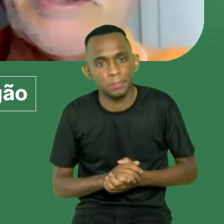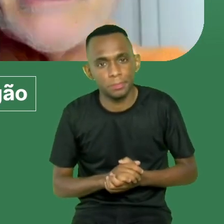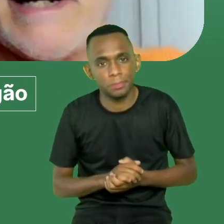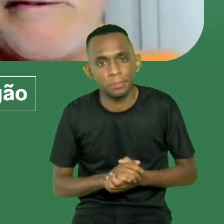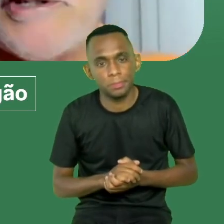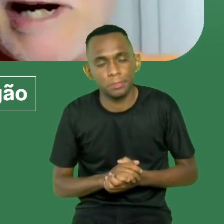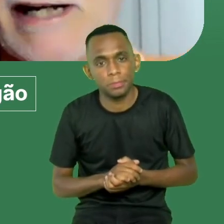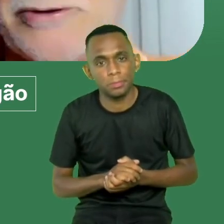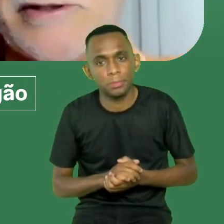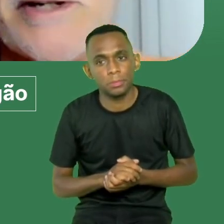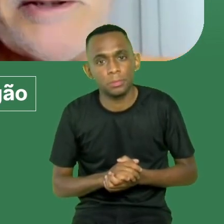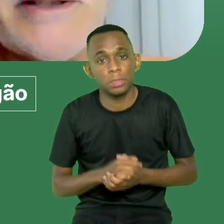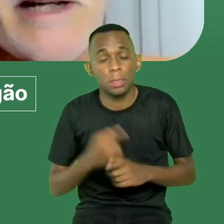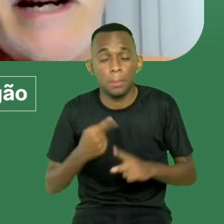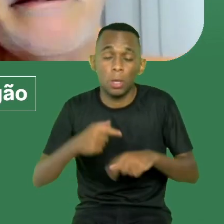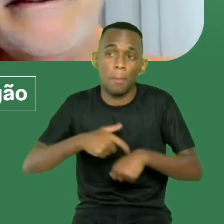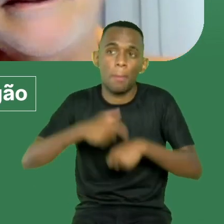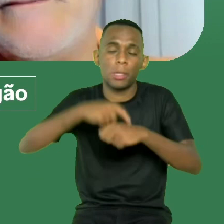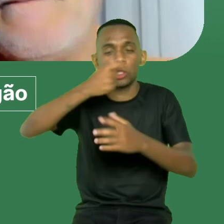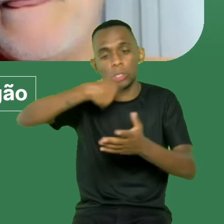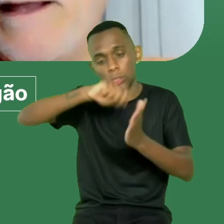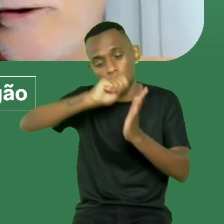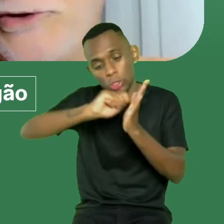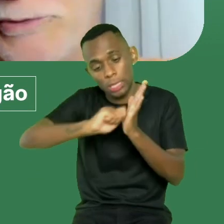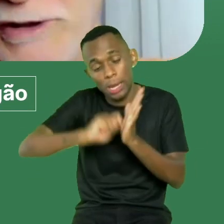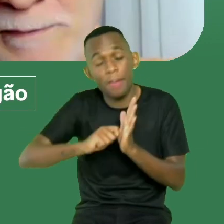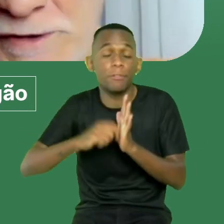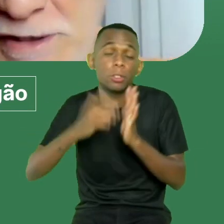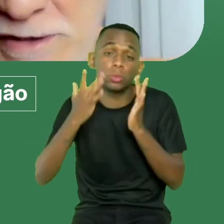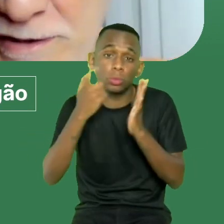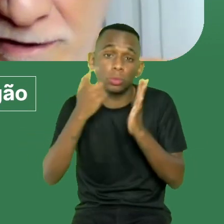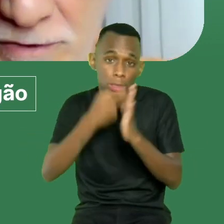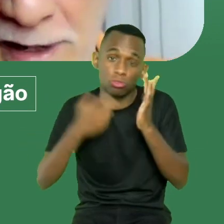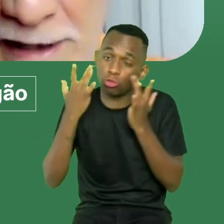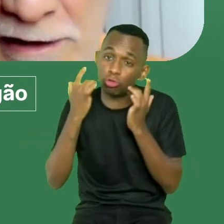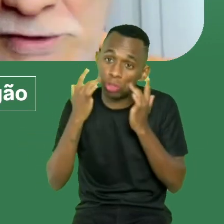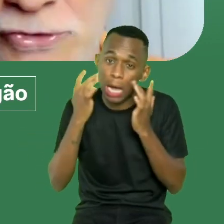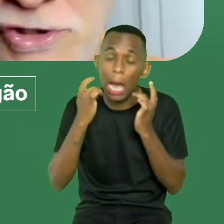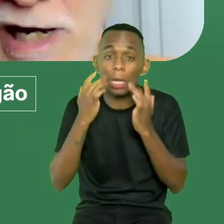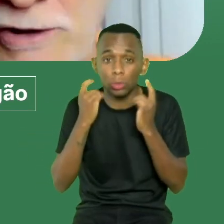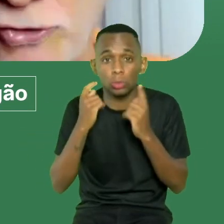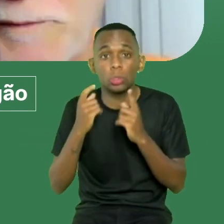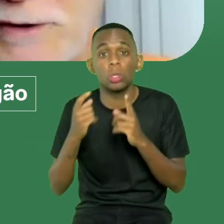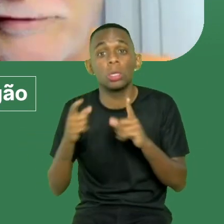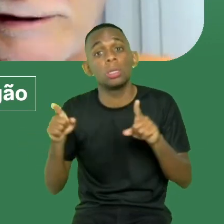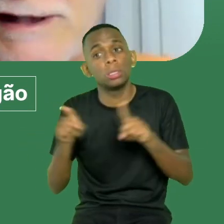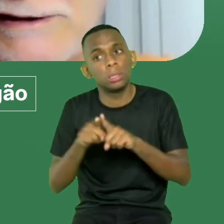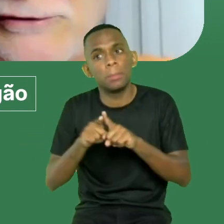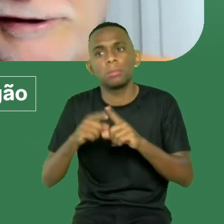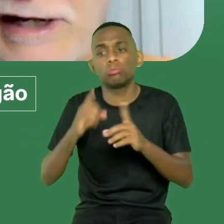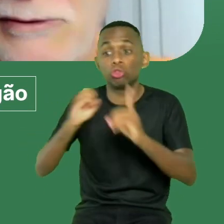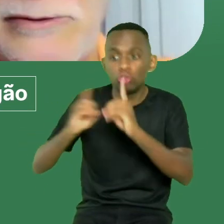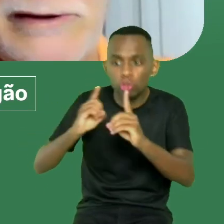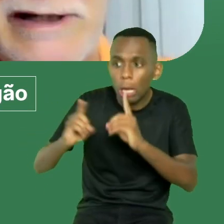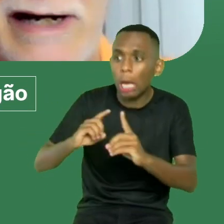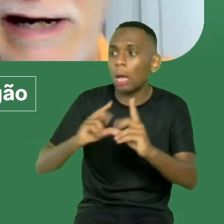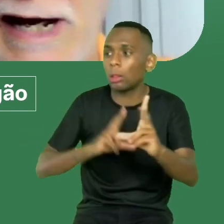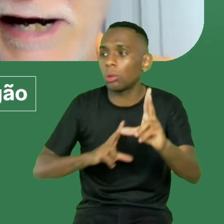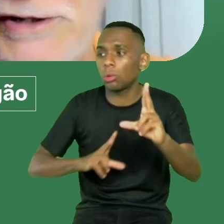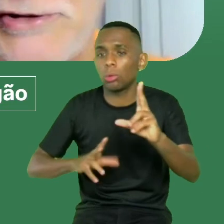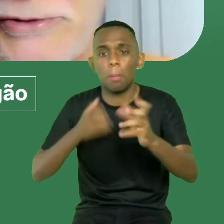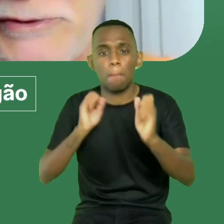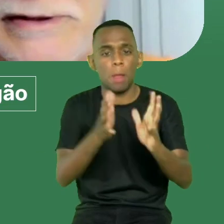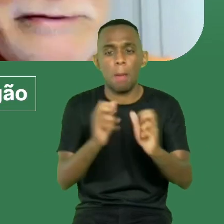Porque quando a gente escreve teatro, a gente escreve ao mesmo tempo que a gente se esmera ali nos diálogos para a conversação ficar uma